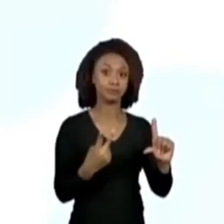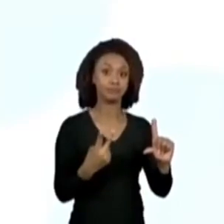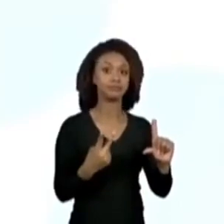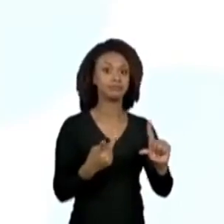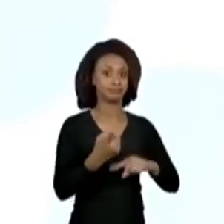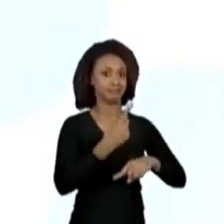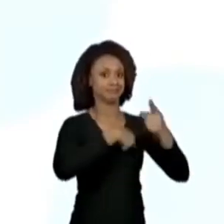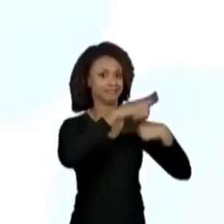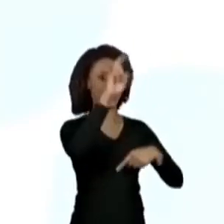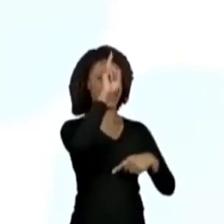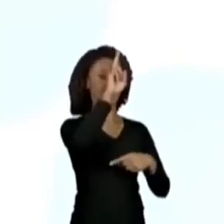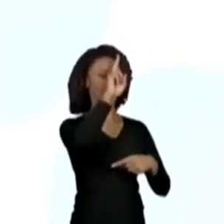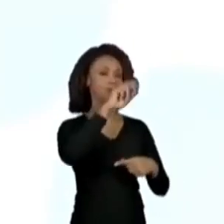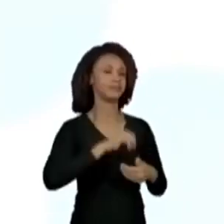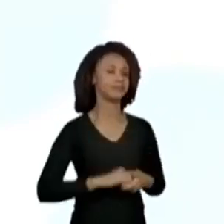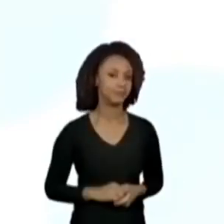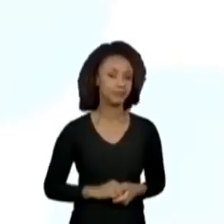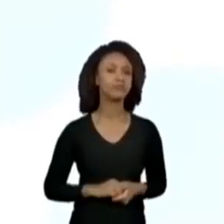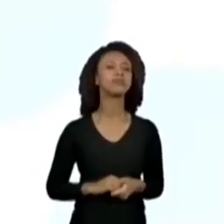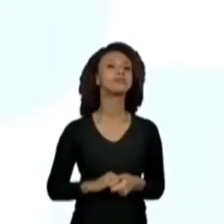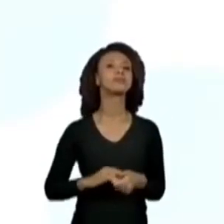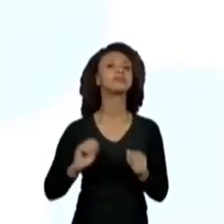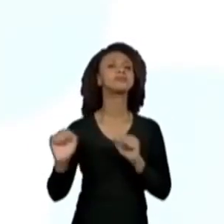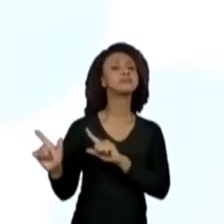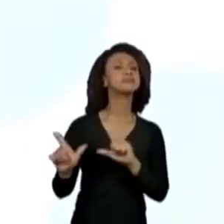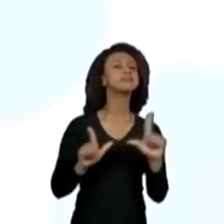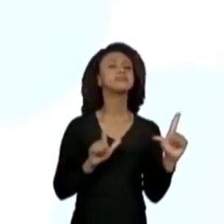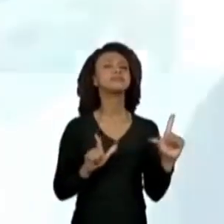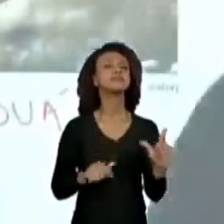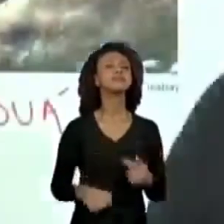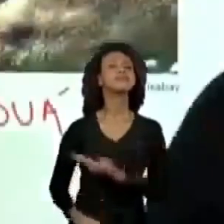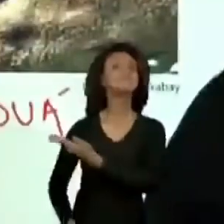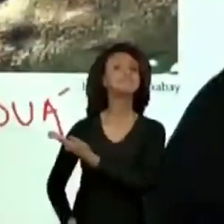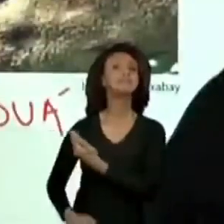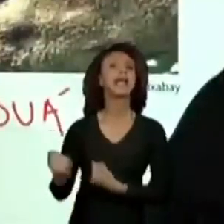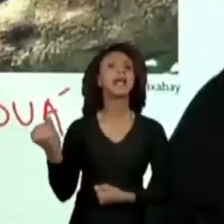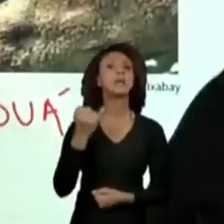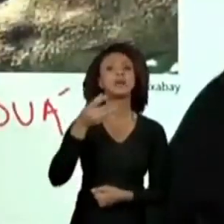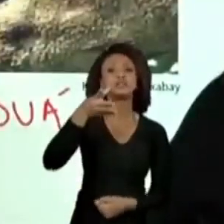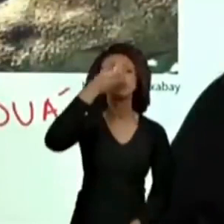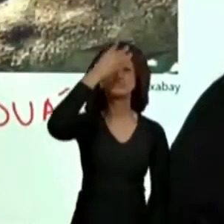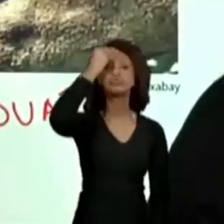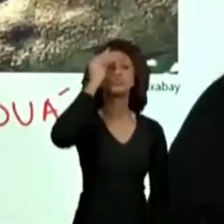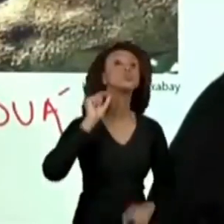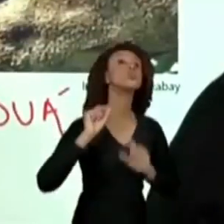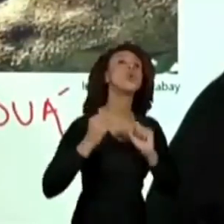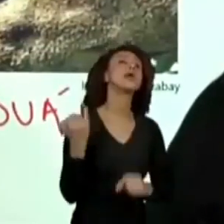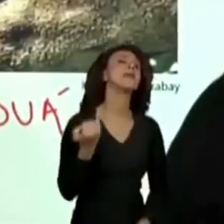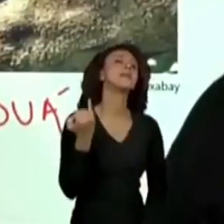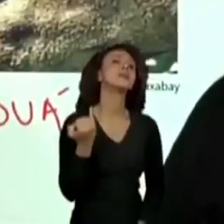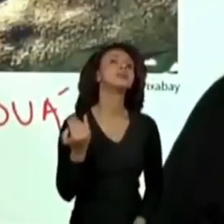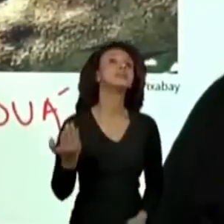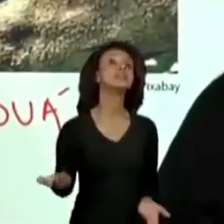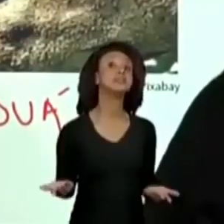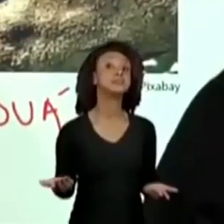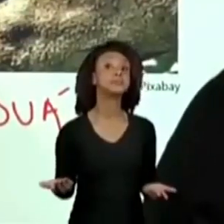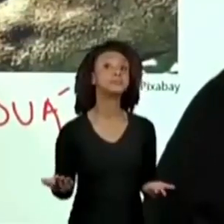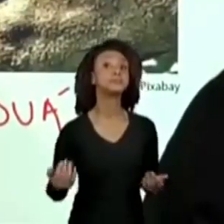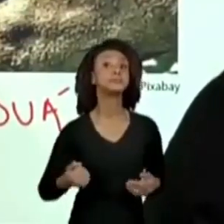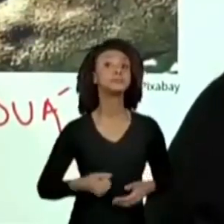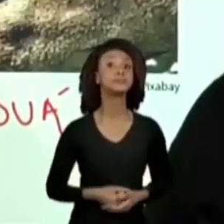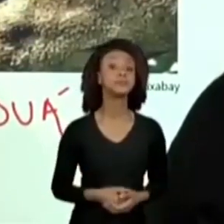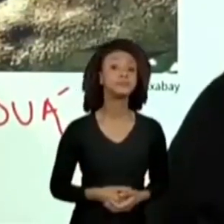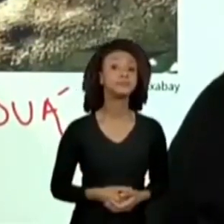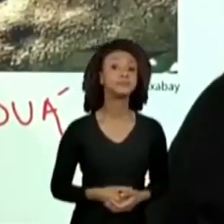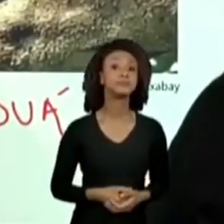Retomando. Nesta segunda imagem, o que, que era importante a gente guardar? O que, que tem de importante que a gente precisa